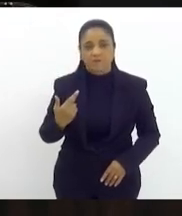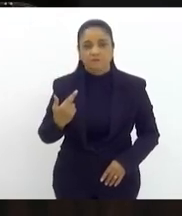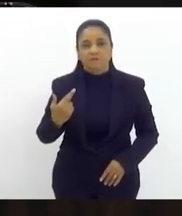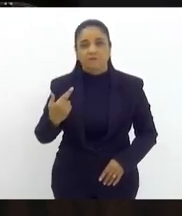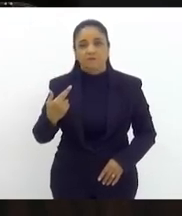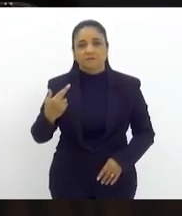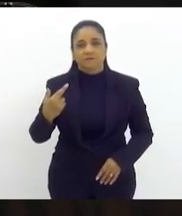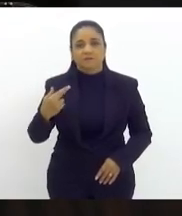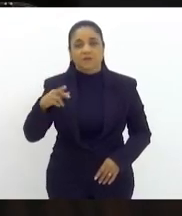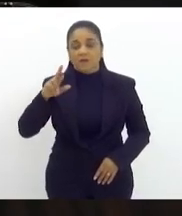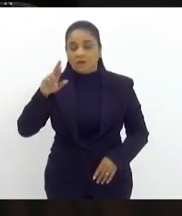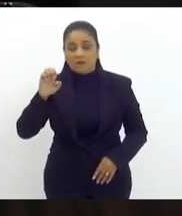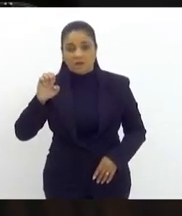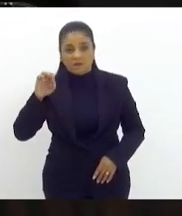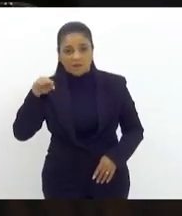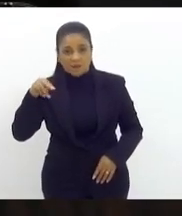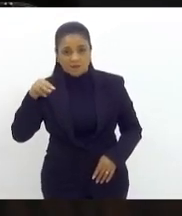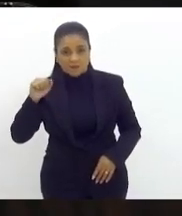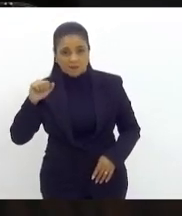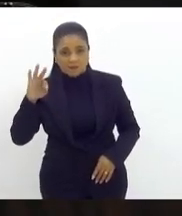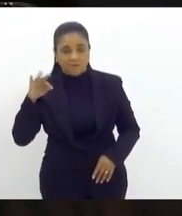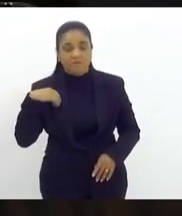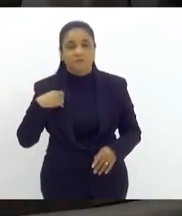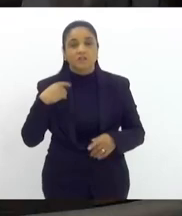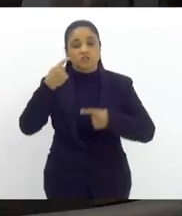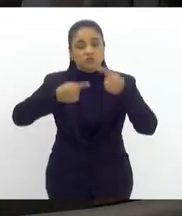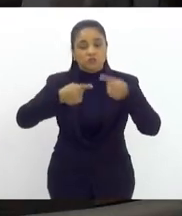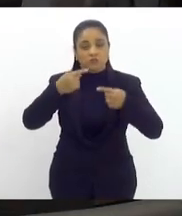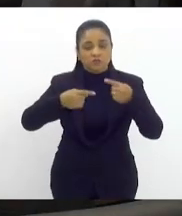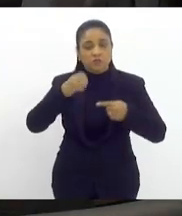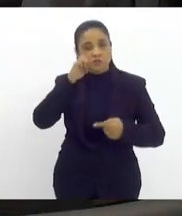discutir, Érica Taquimoto. vou ali na tribuna.